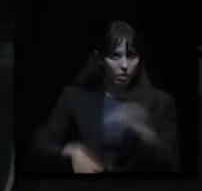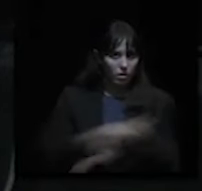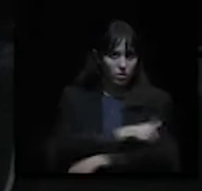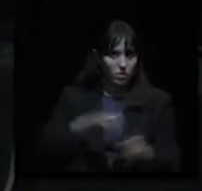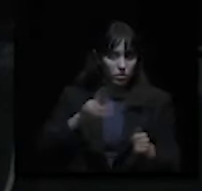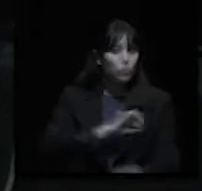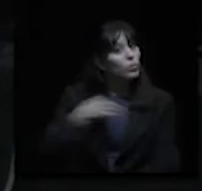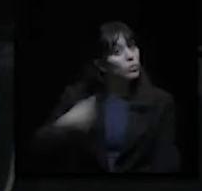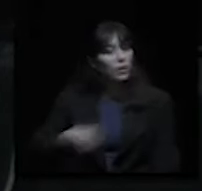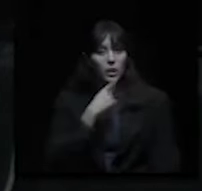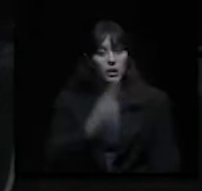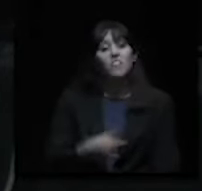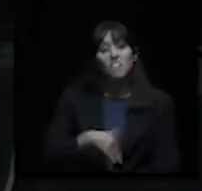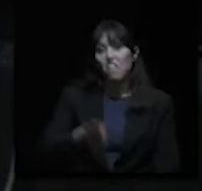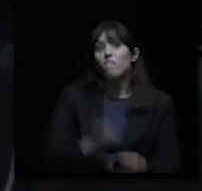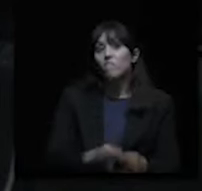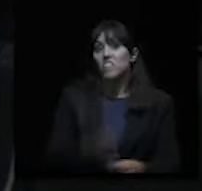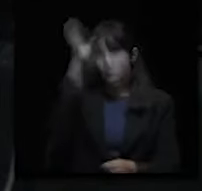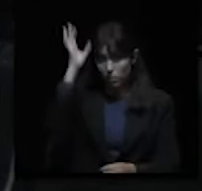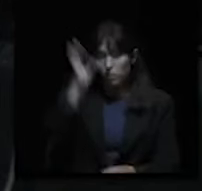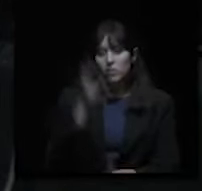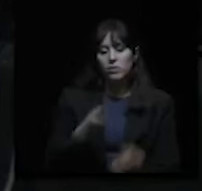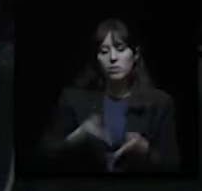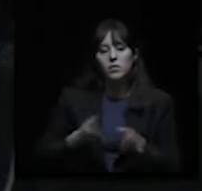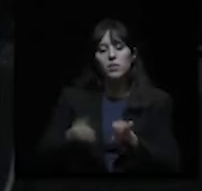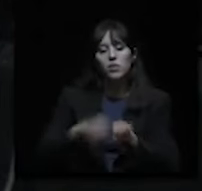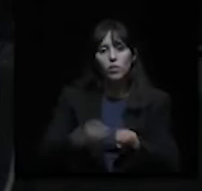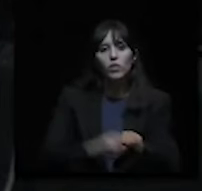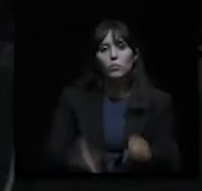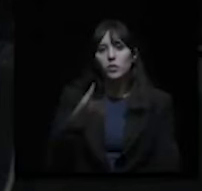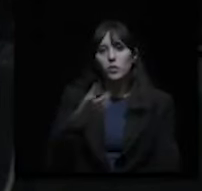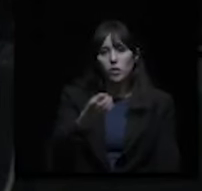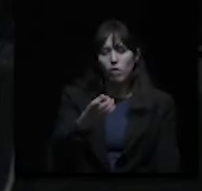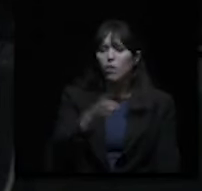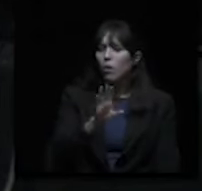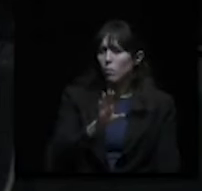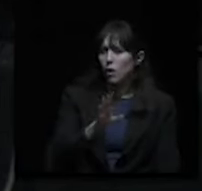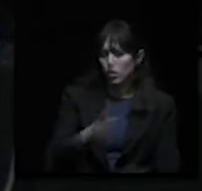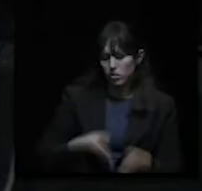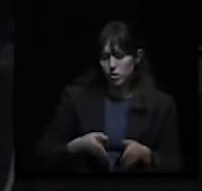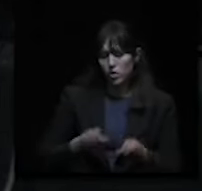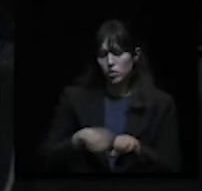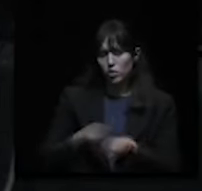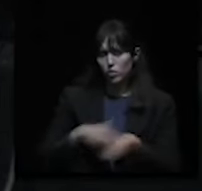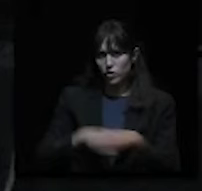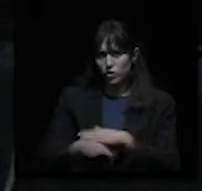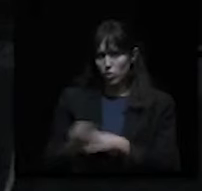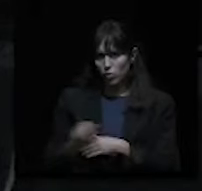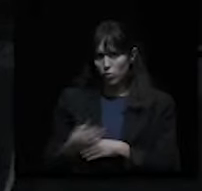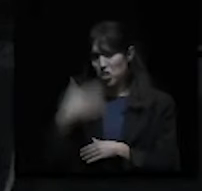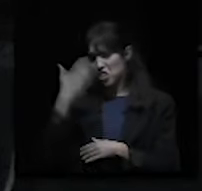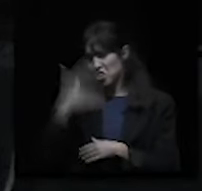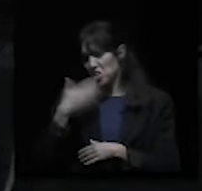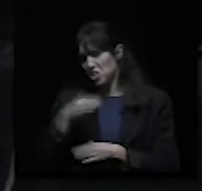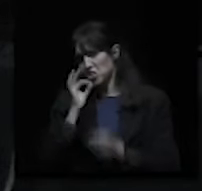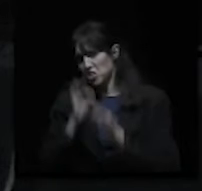Sr. Presidente disse que iam, finalmente, fazer 19 ciclovias. Mas se forem ciclovias, como fizeram aquela protociclovia durante uns